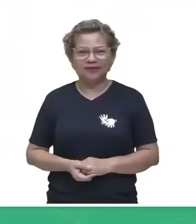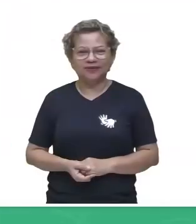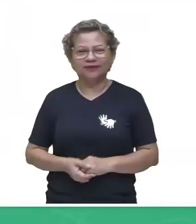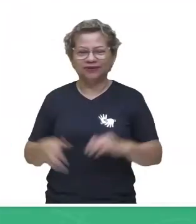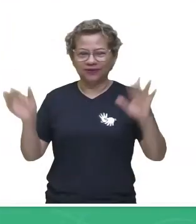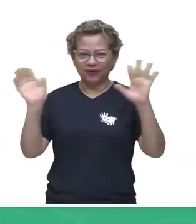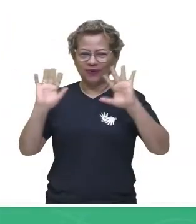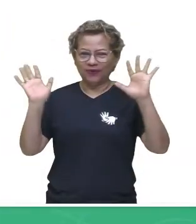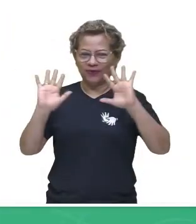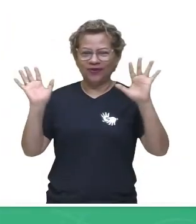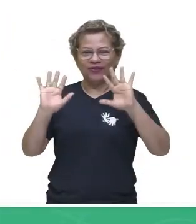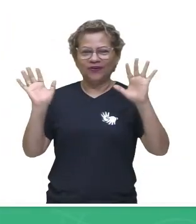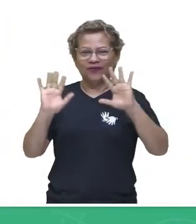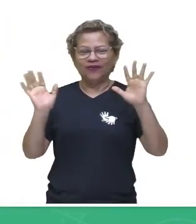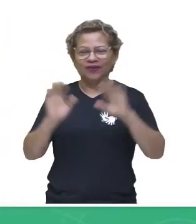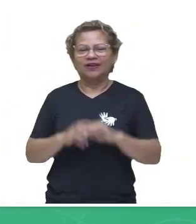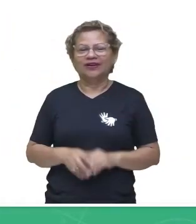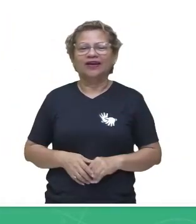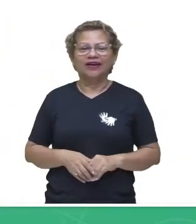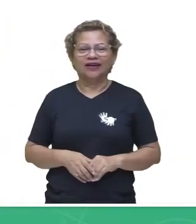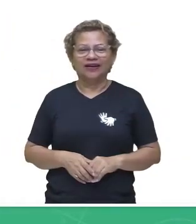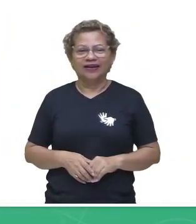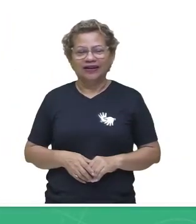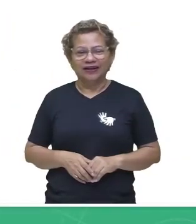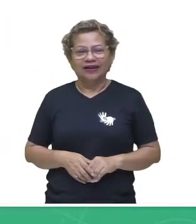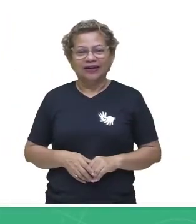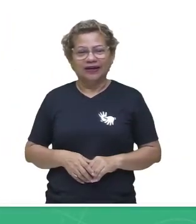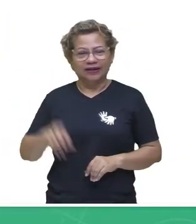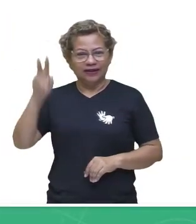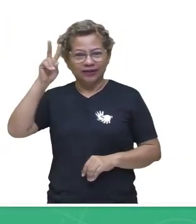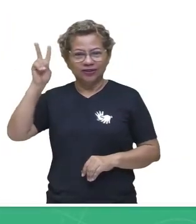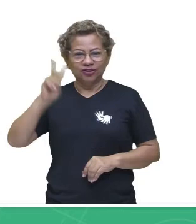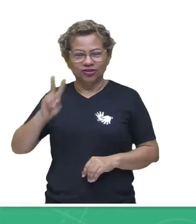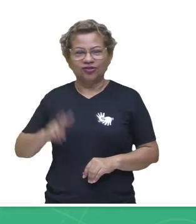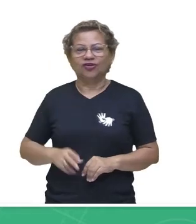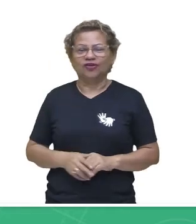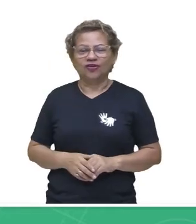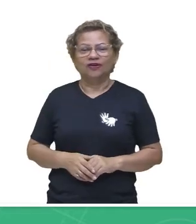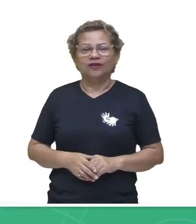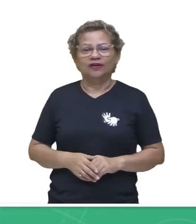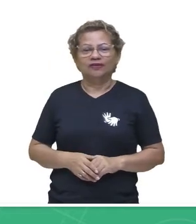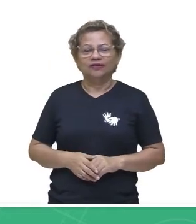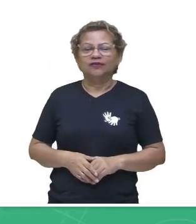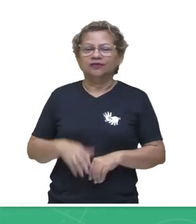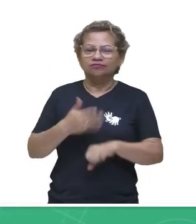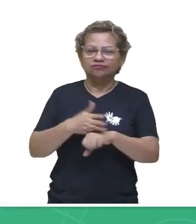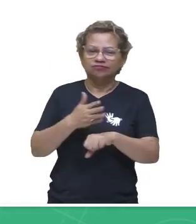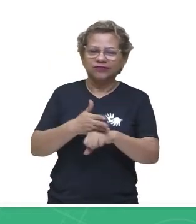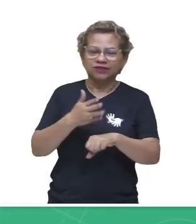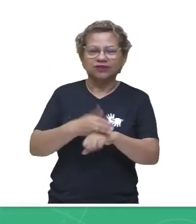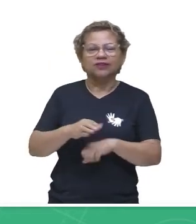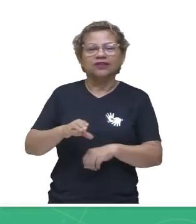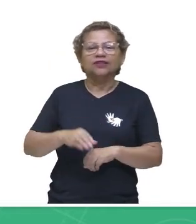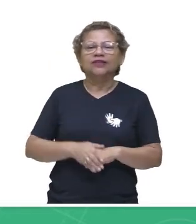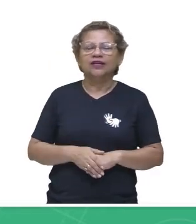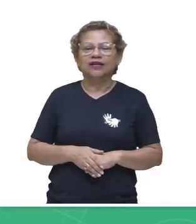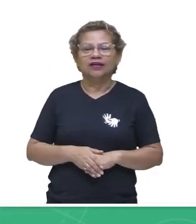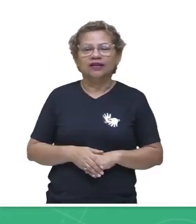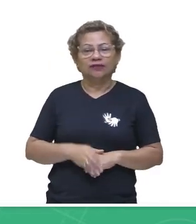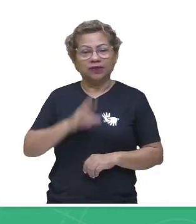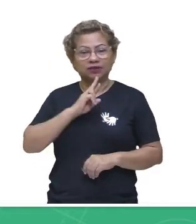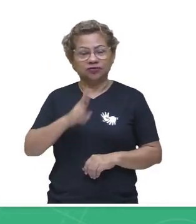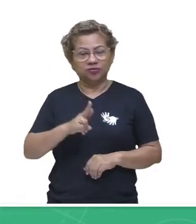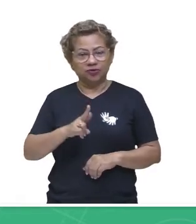Olá, gente! Retornando aqui com vocês agora, especialmente para a nossa 11ª etapa, né, da EJA. Vamos trazer para vocês